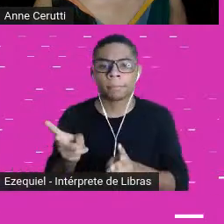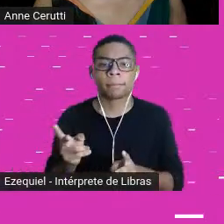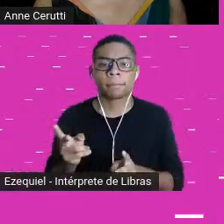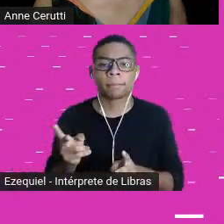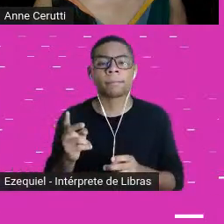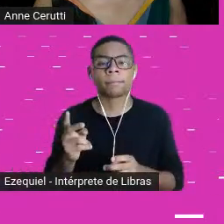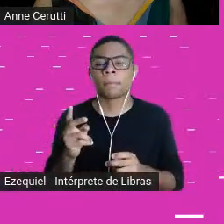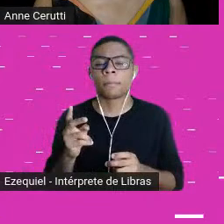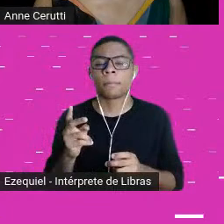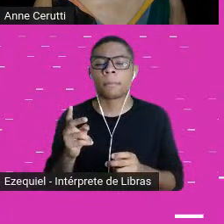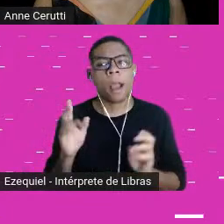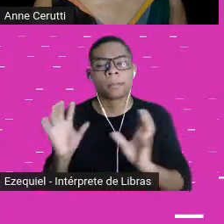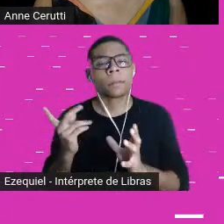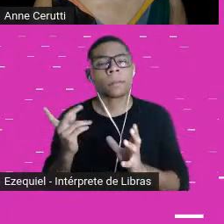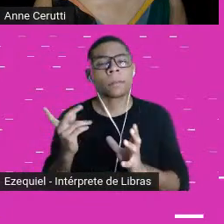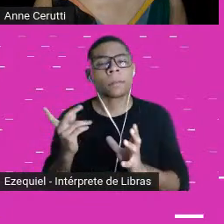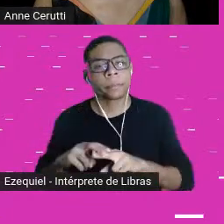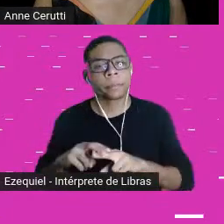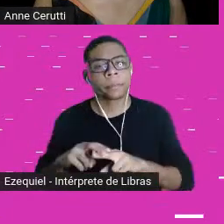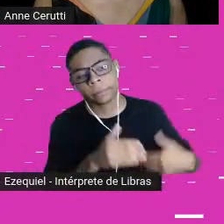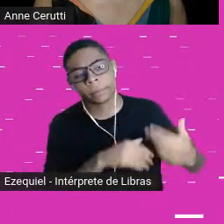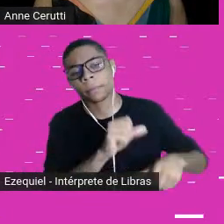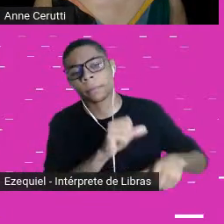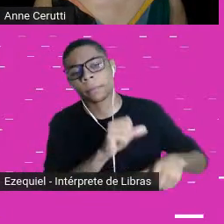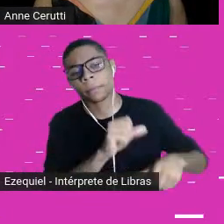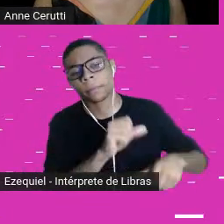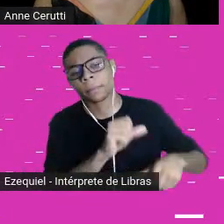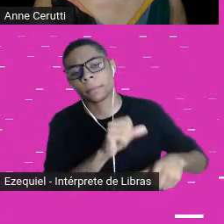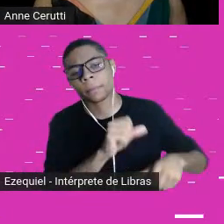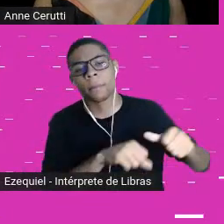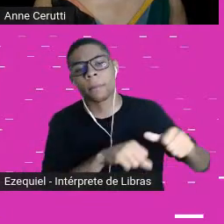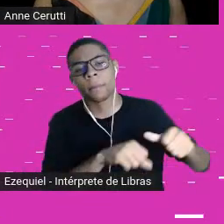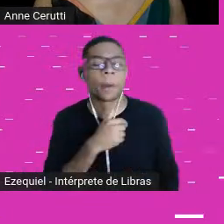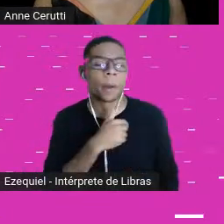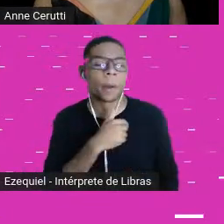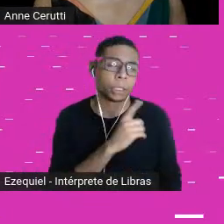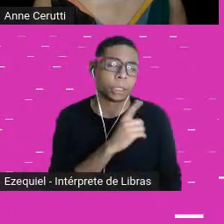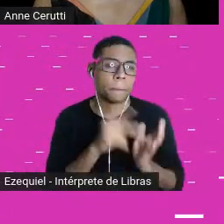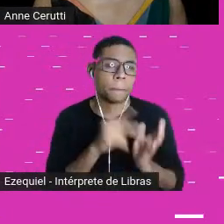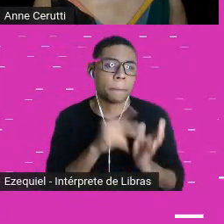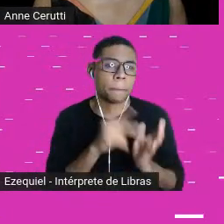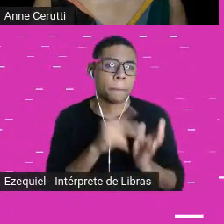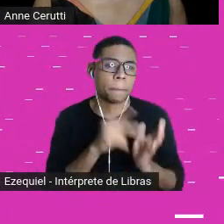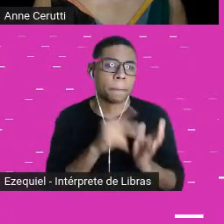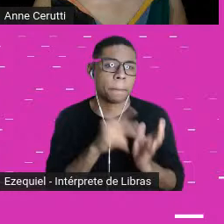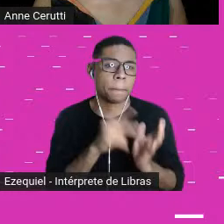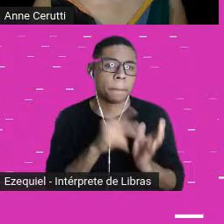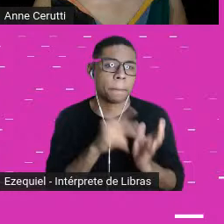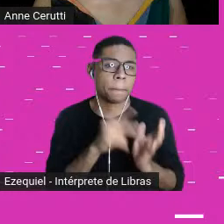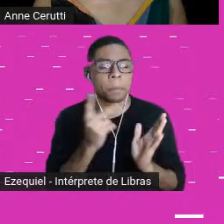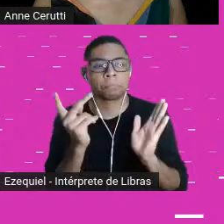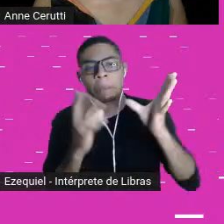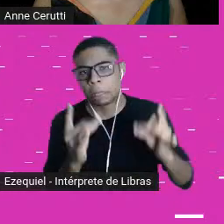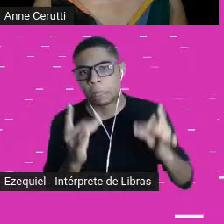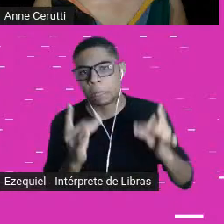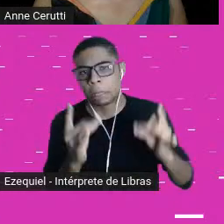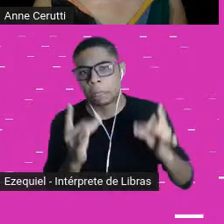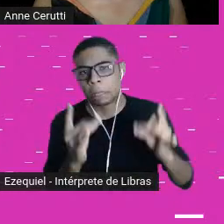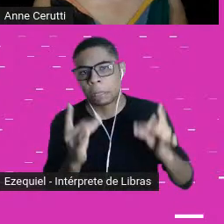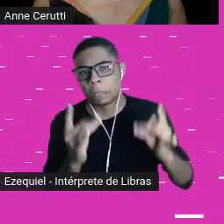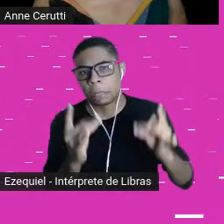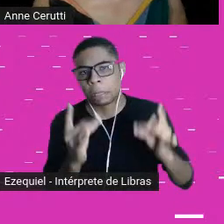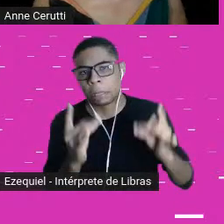achei que tivesse algum outro detalhe, mais ótimo, perfeito. E aí, Anne, antes